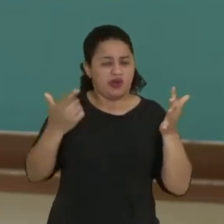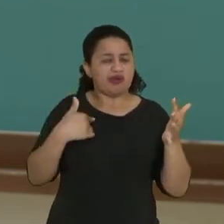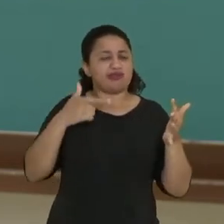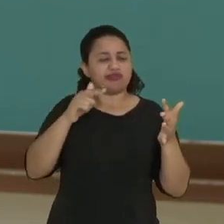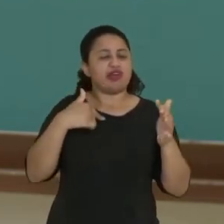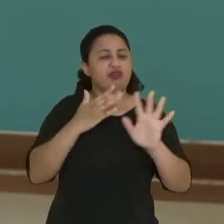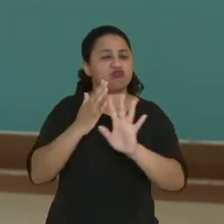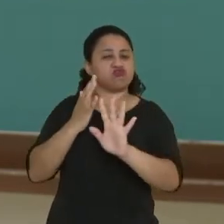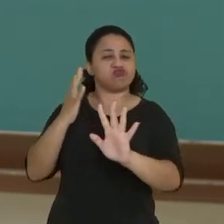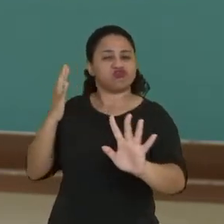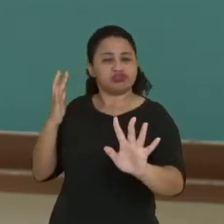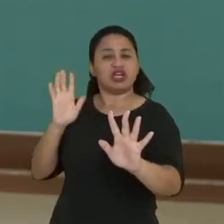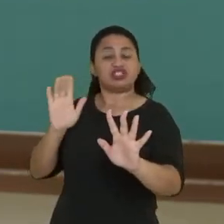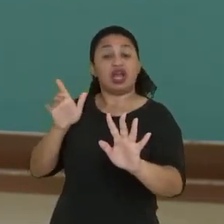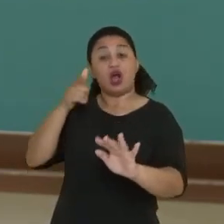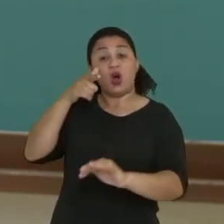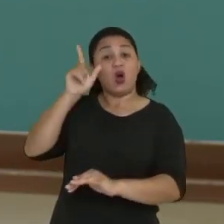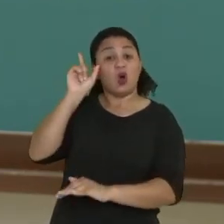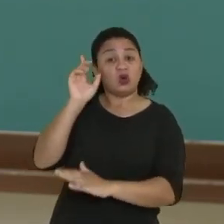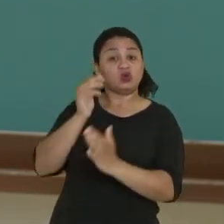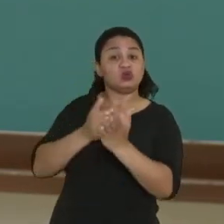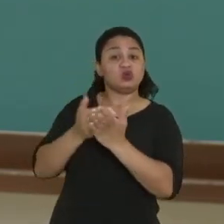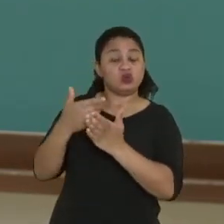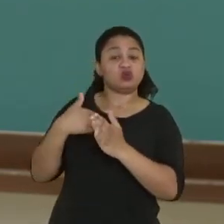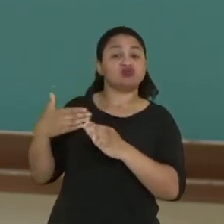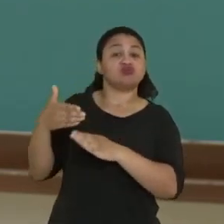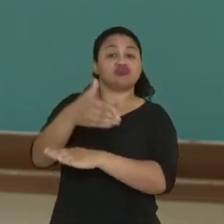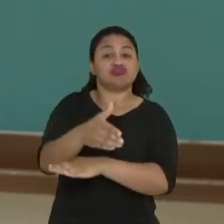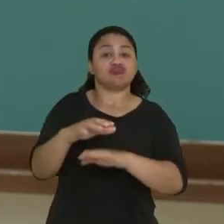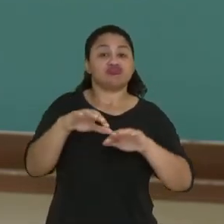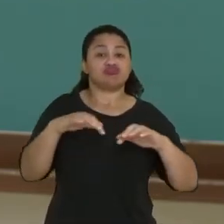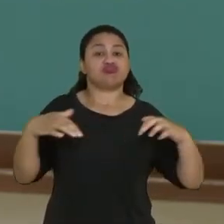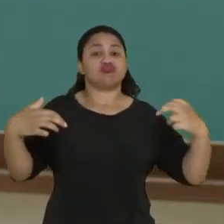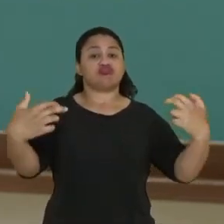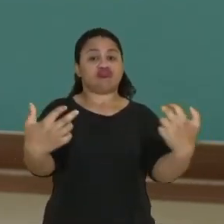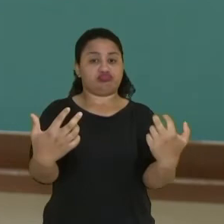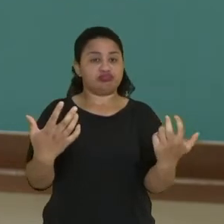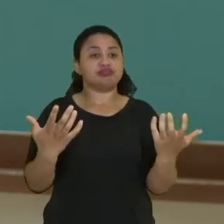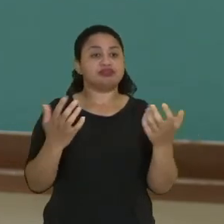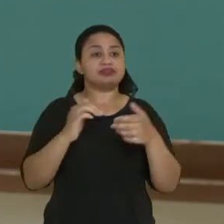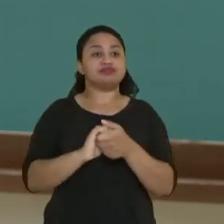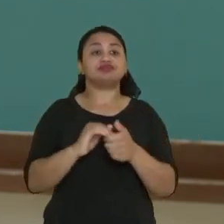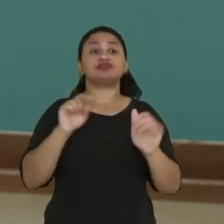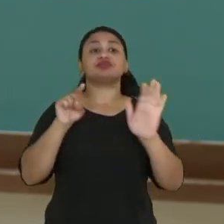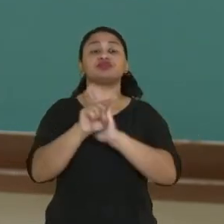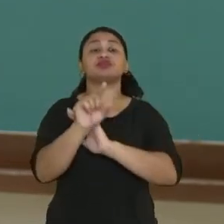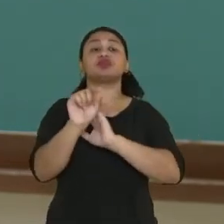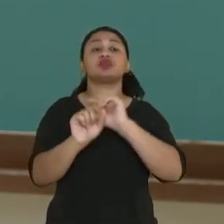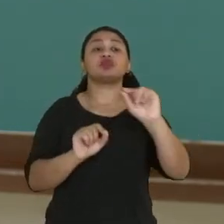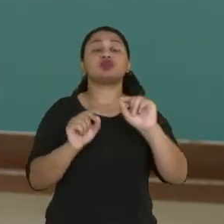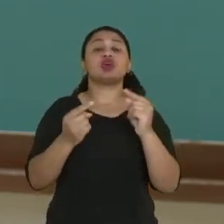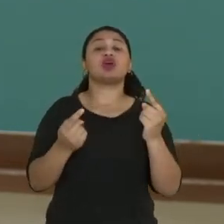fazem fila desde ontem para entrar no bumbódromo. Bom, a pergunta é: